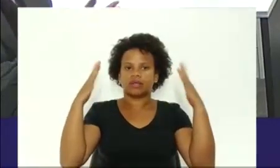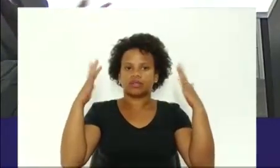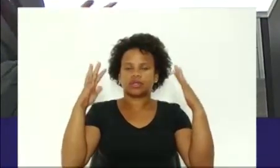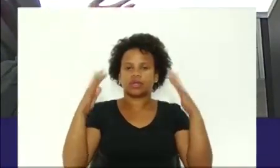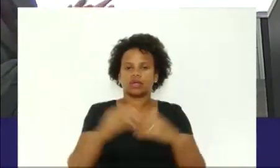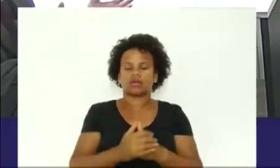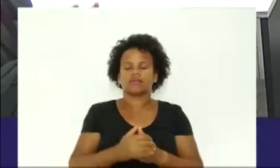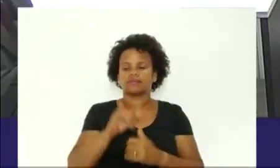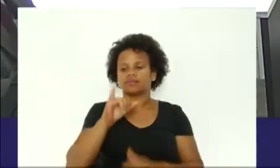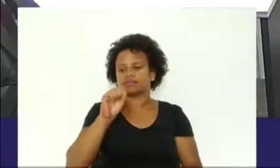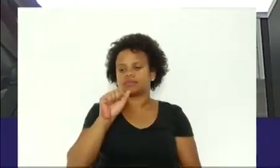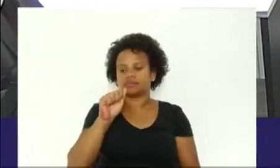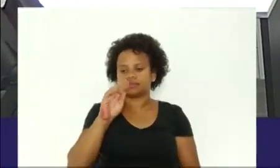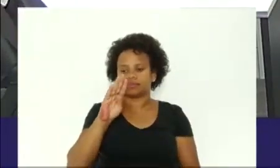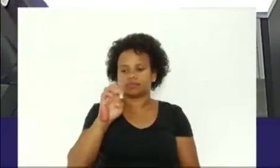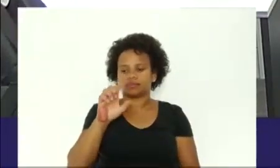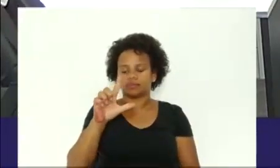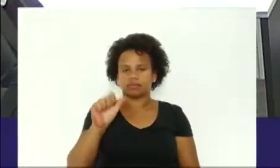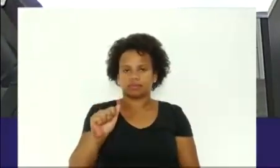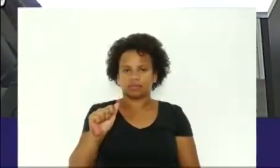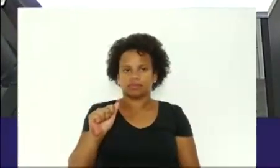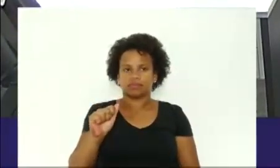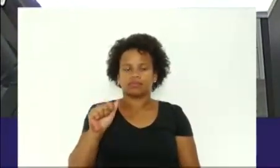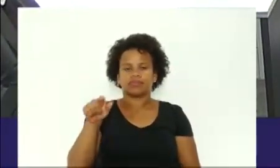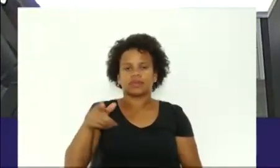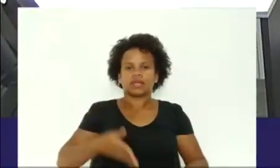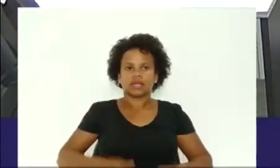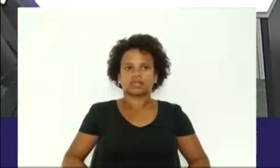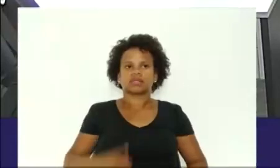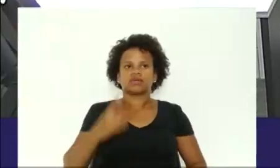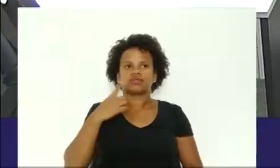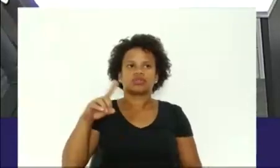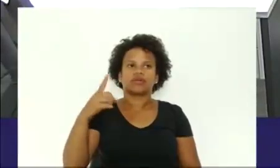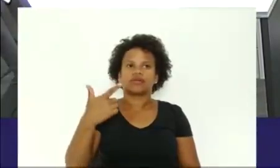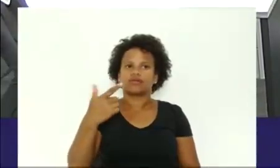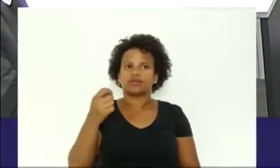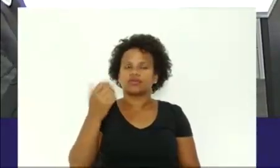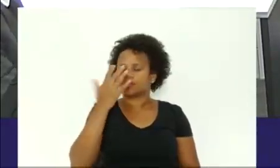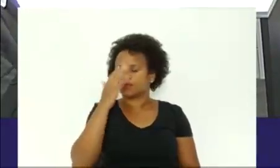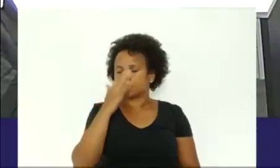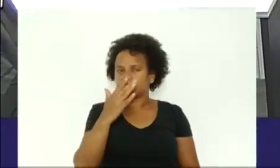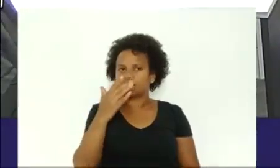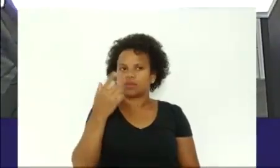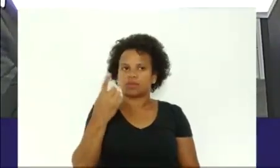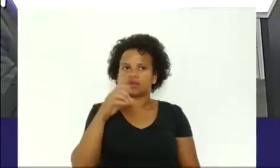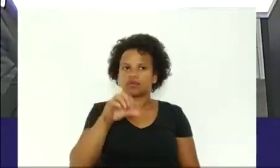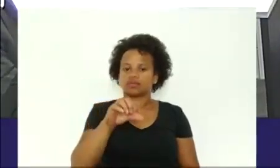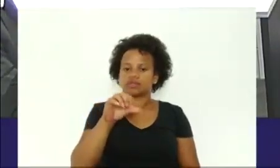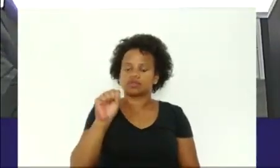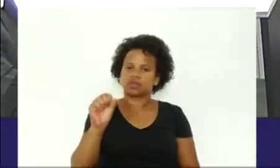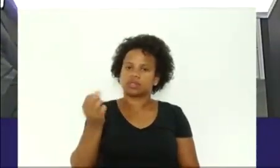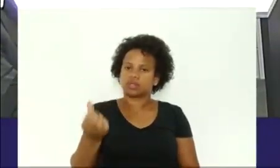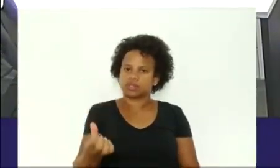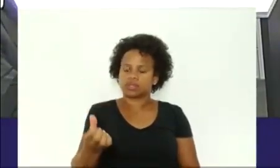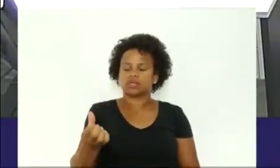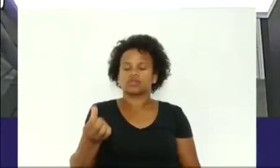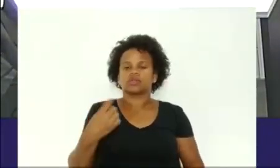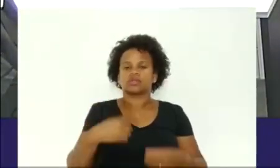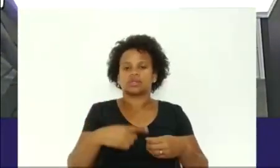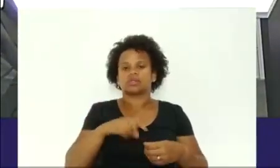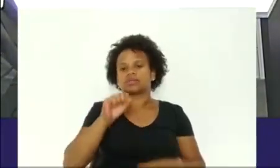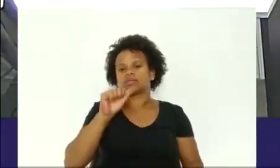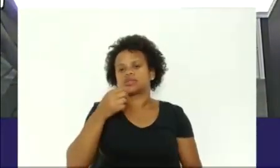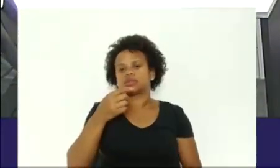Isabela Silva Ricoboni Eburnio nasceu em 20 de fevereiro de 1986 na cidade de São José